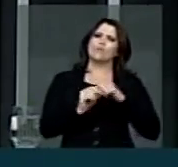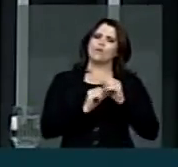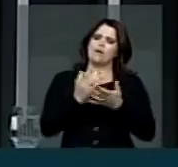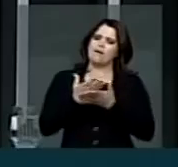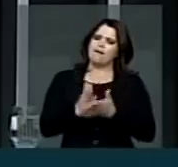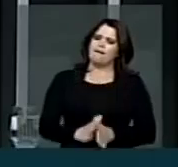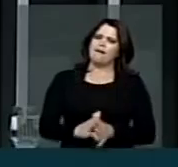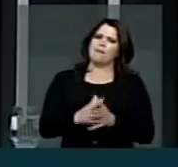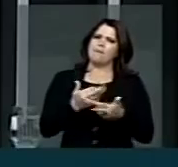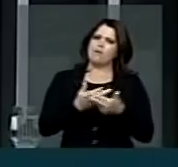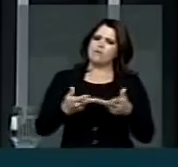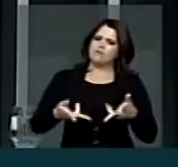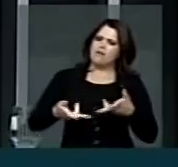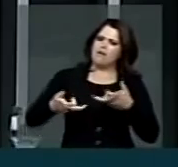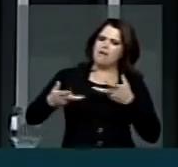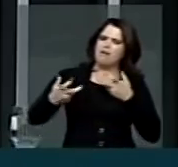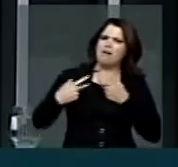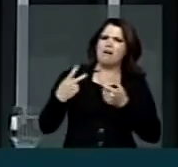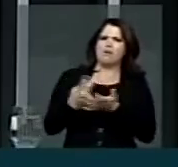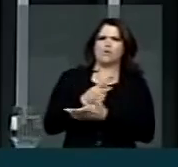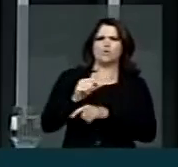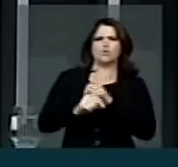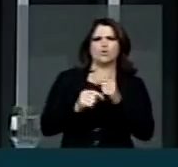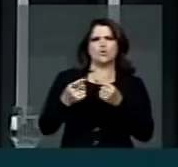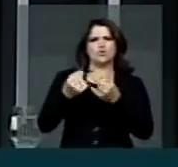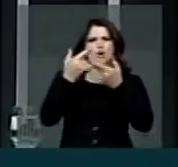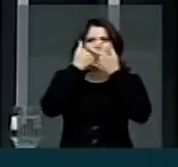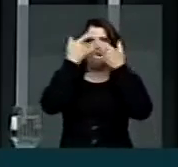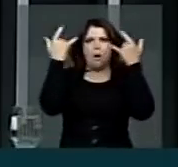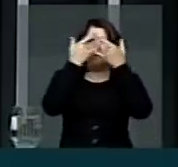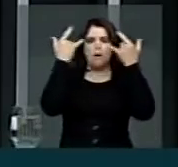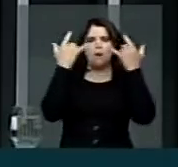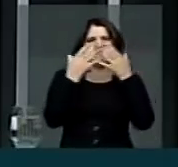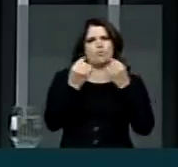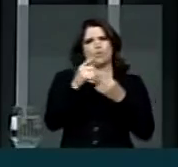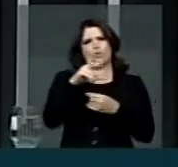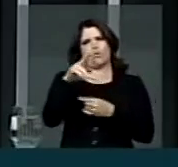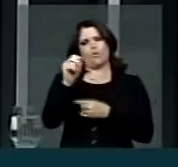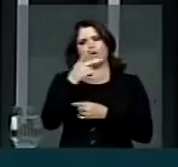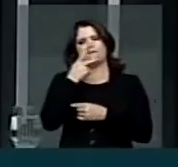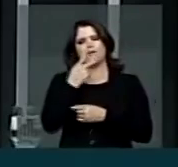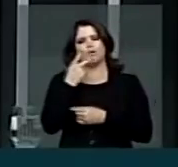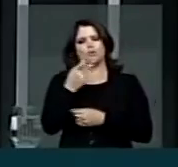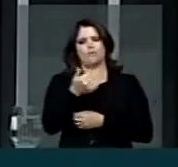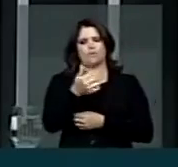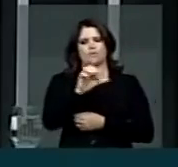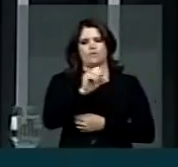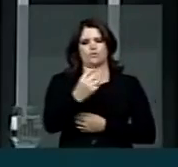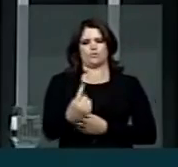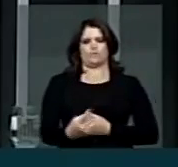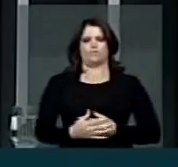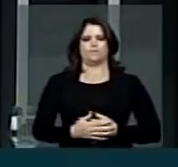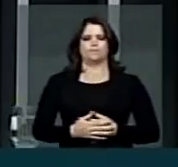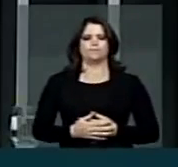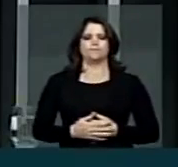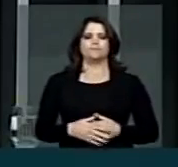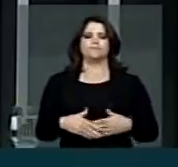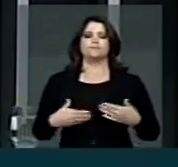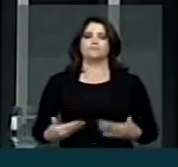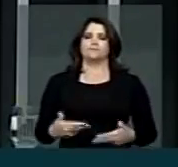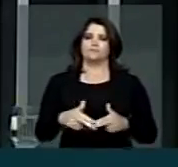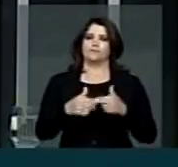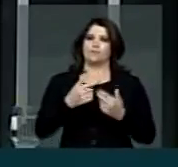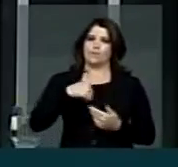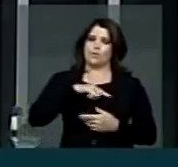acabar com essa exploração promovida pelo capital selvagem. Lula, 1981. E assim,